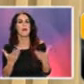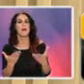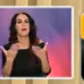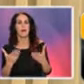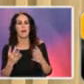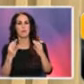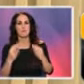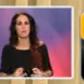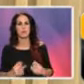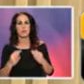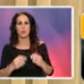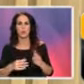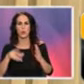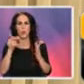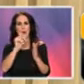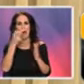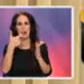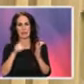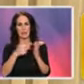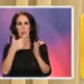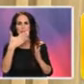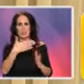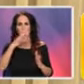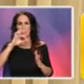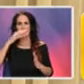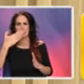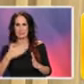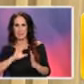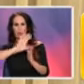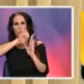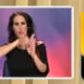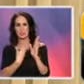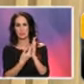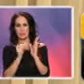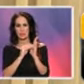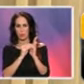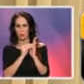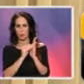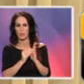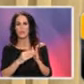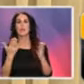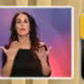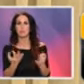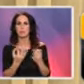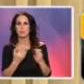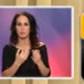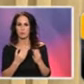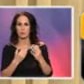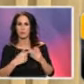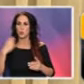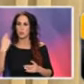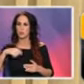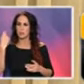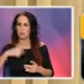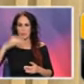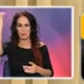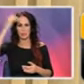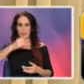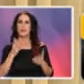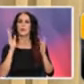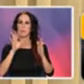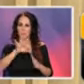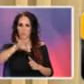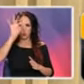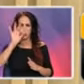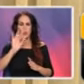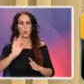regulada no artigo 187 da Constituição, segundo o qual o Presidente deve nomear